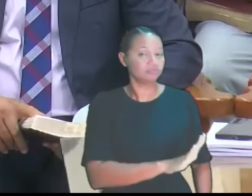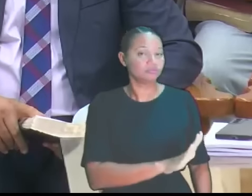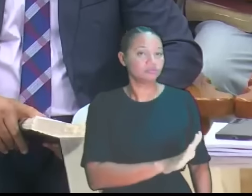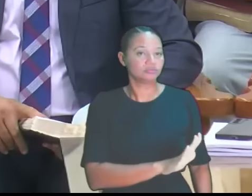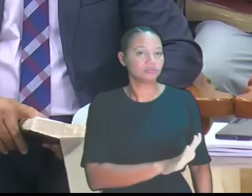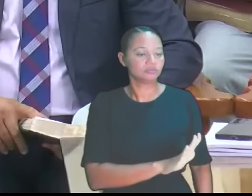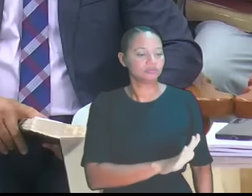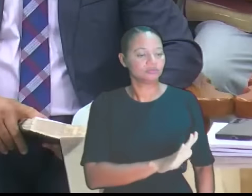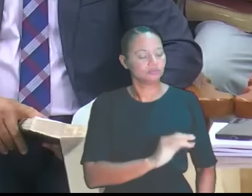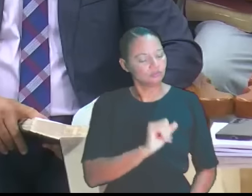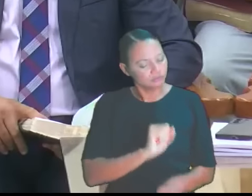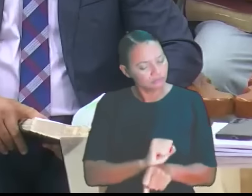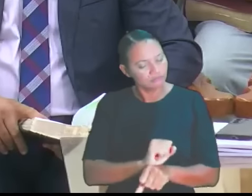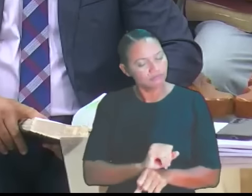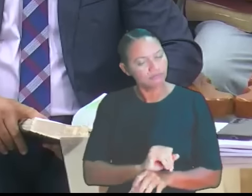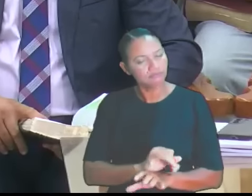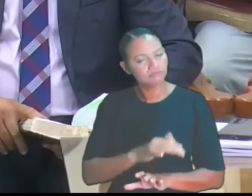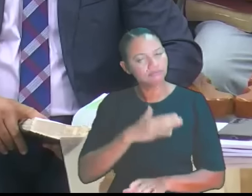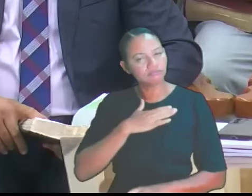espera.